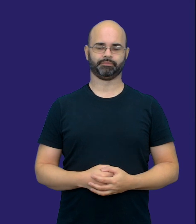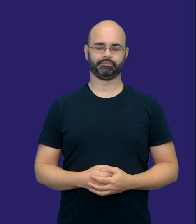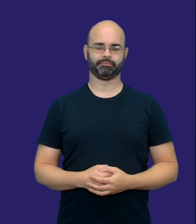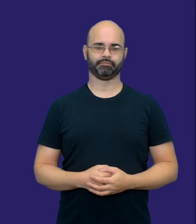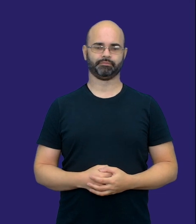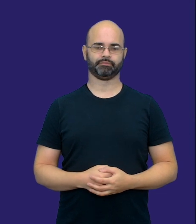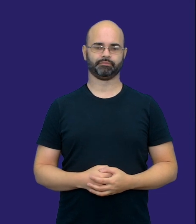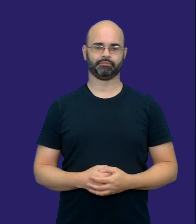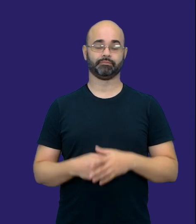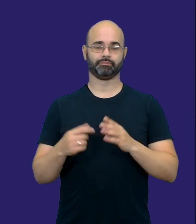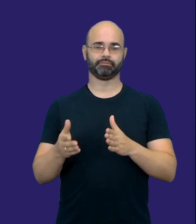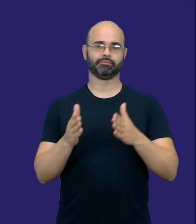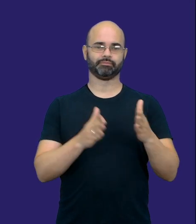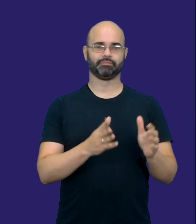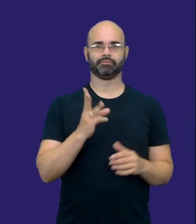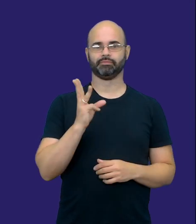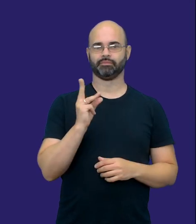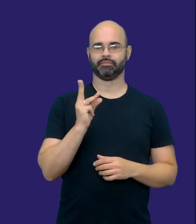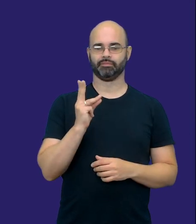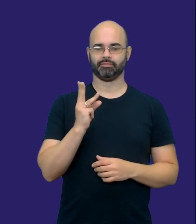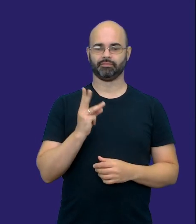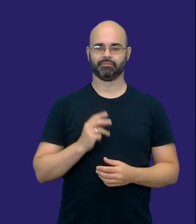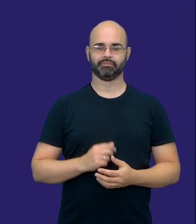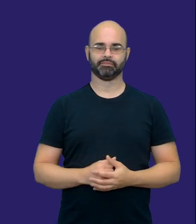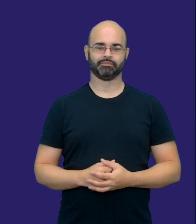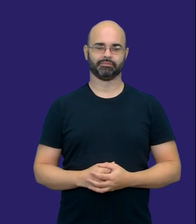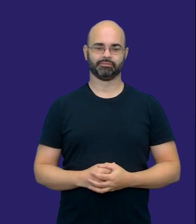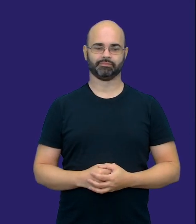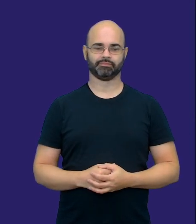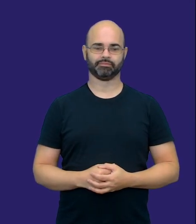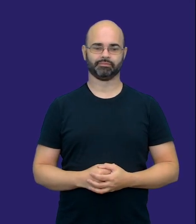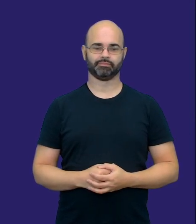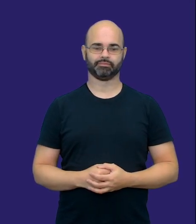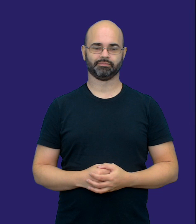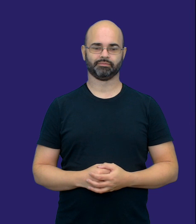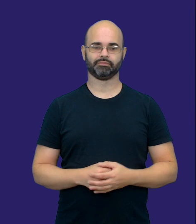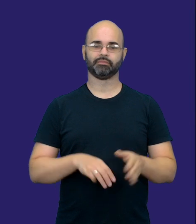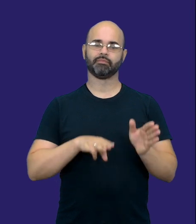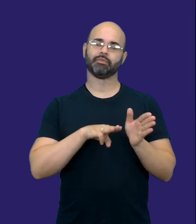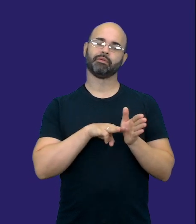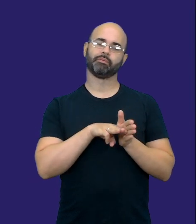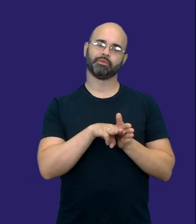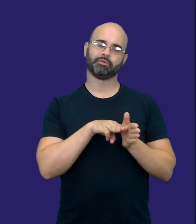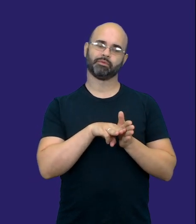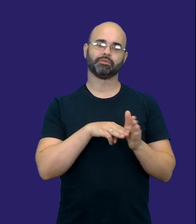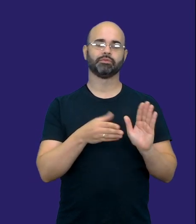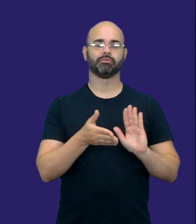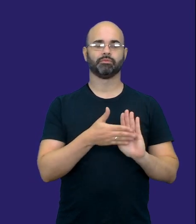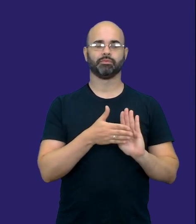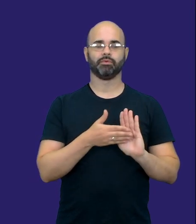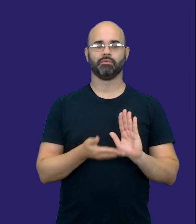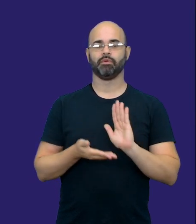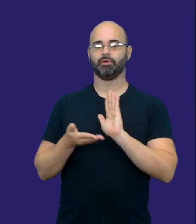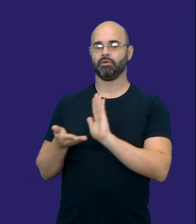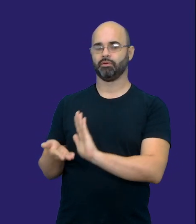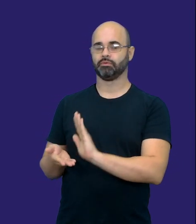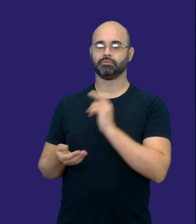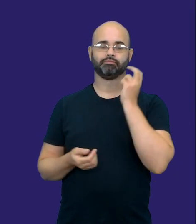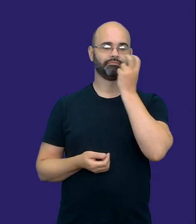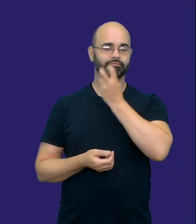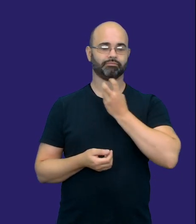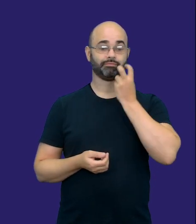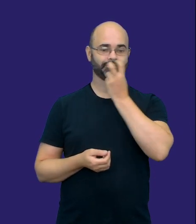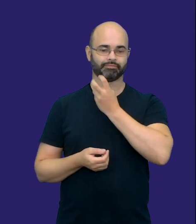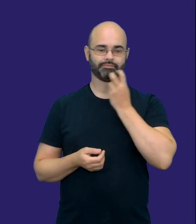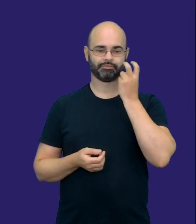Então, nosso terceiro momento, proposta de metodologia com enfoque na oralidade, para ser discutida